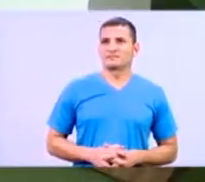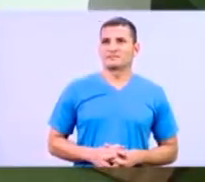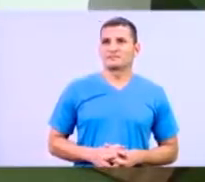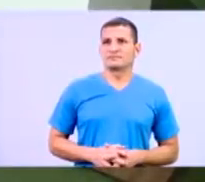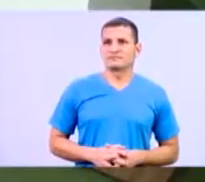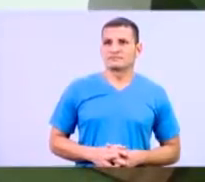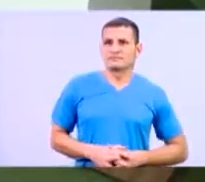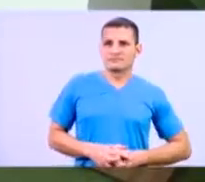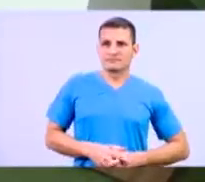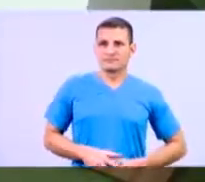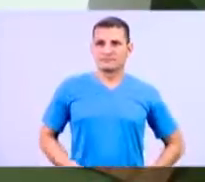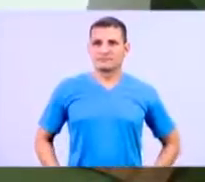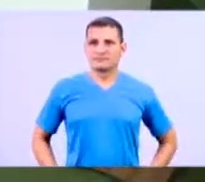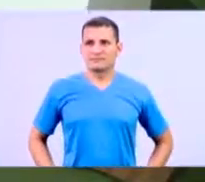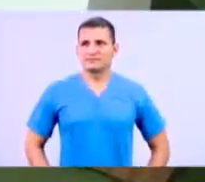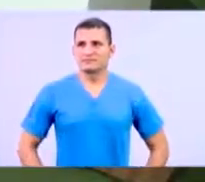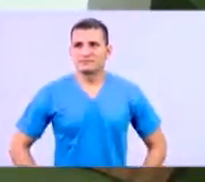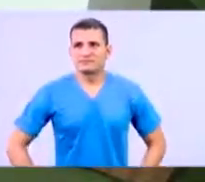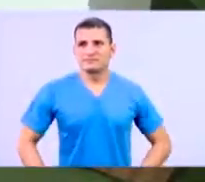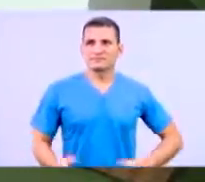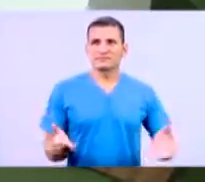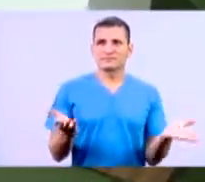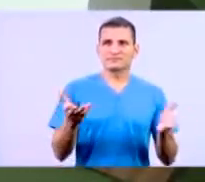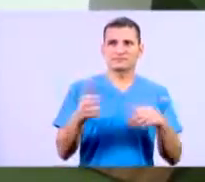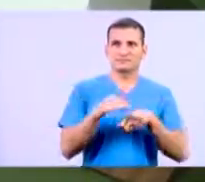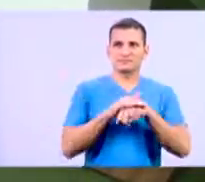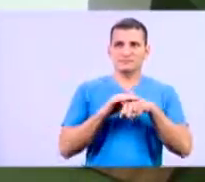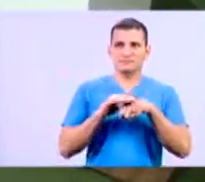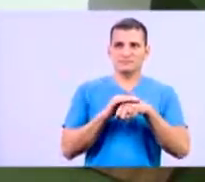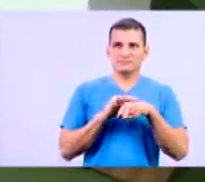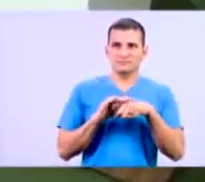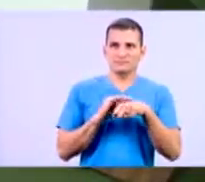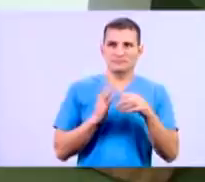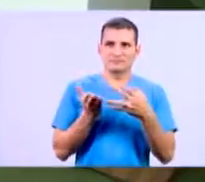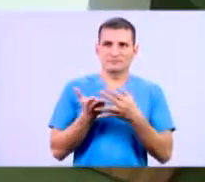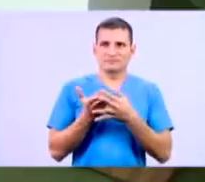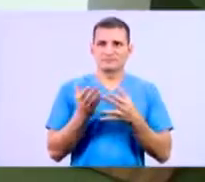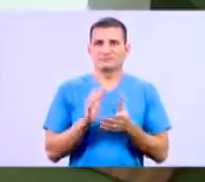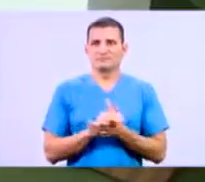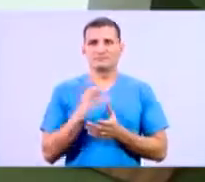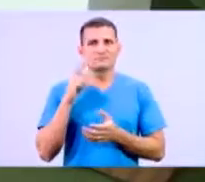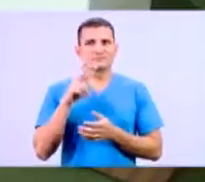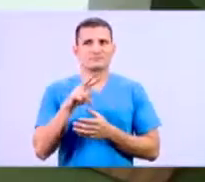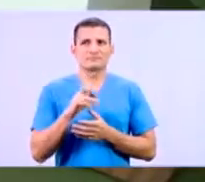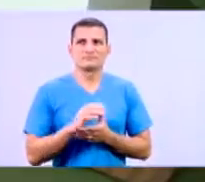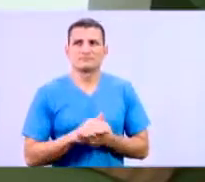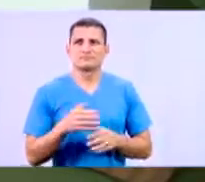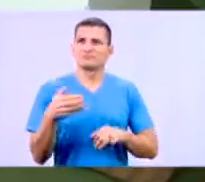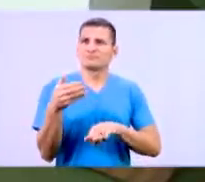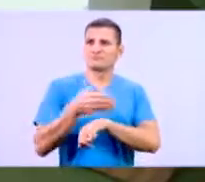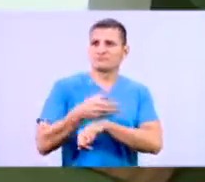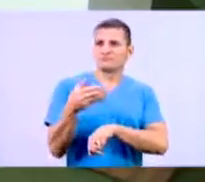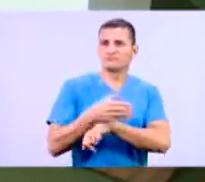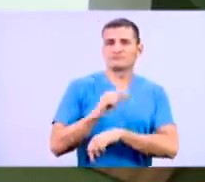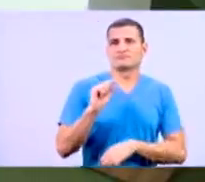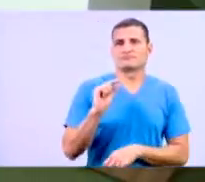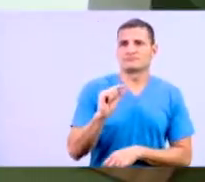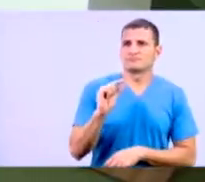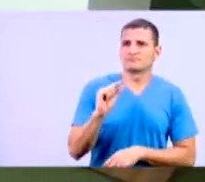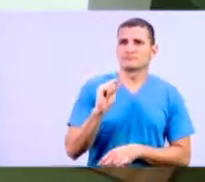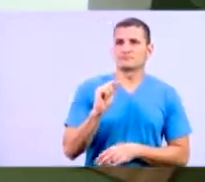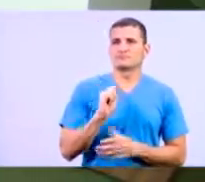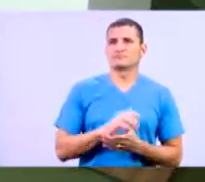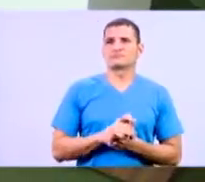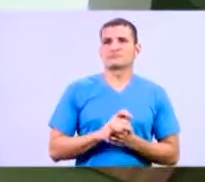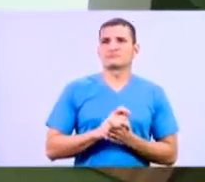gente conversando agora no intervalo, a gente lembrou dos polos. A gente viu pouca participação. Ao longo das nossas aulas, nós nem vimos o pessoal